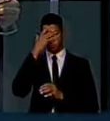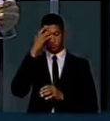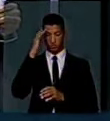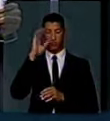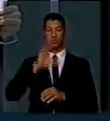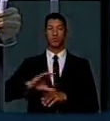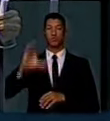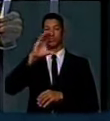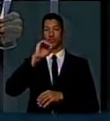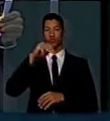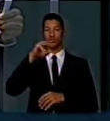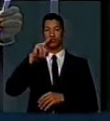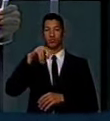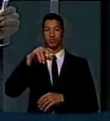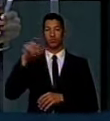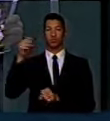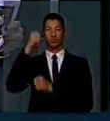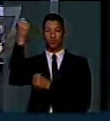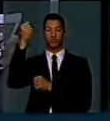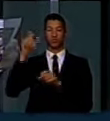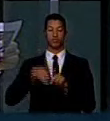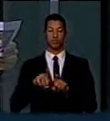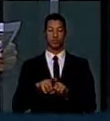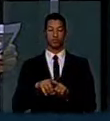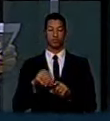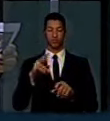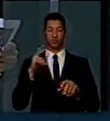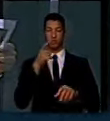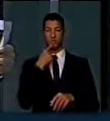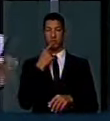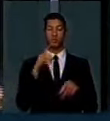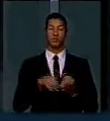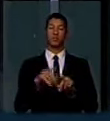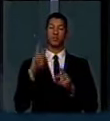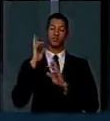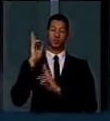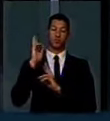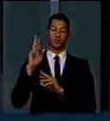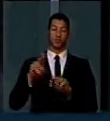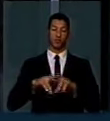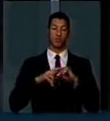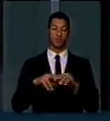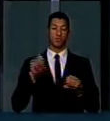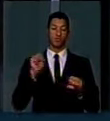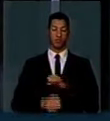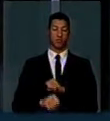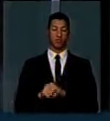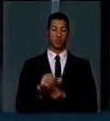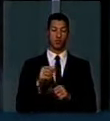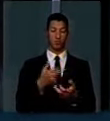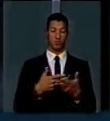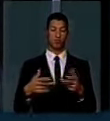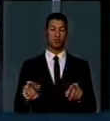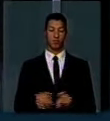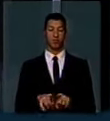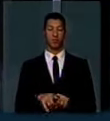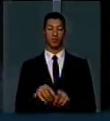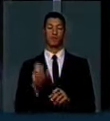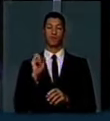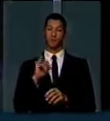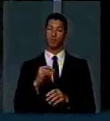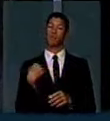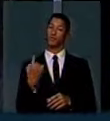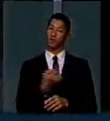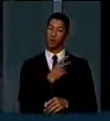pelo Comunismo, braço dos Brigadas Vermelhas, responsáveis pela execução de Aldo Moro. Assim sendo,